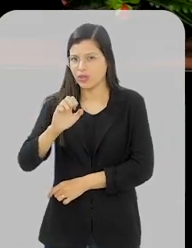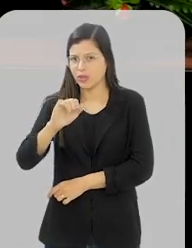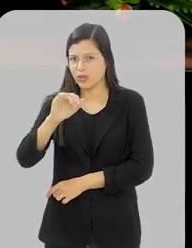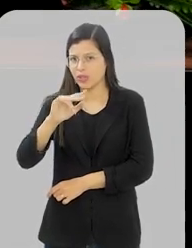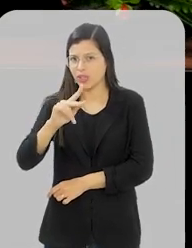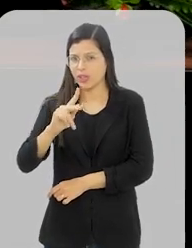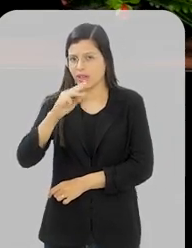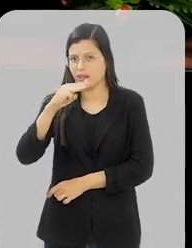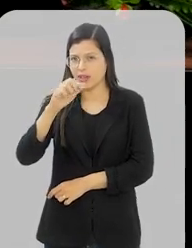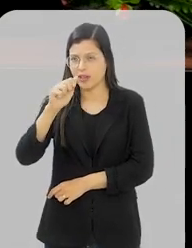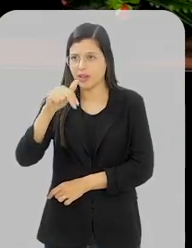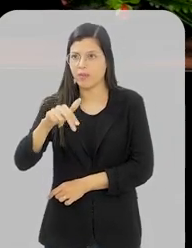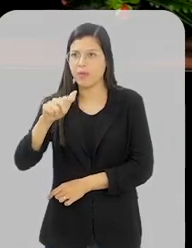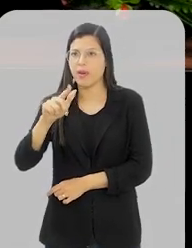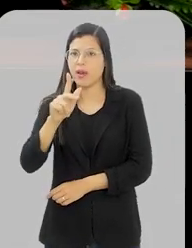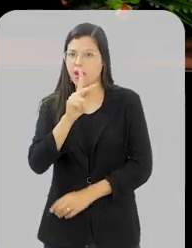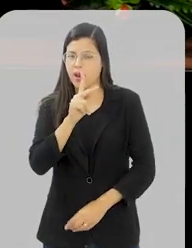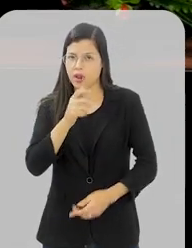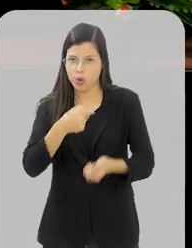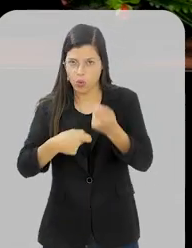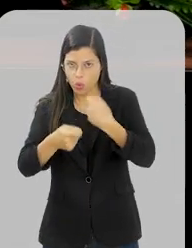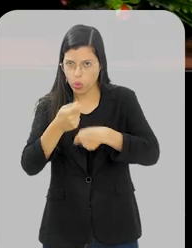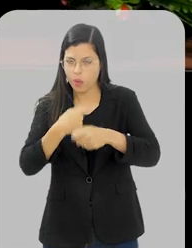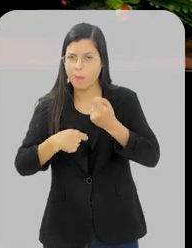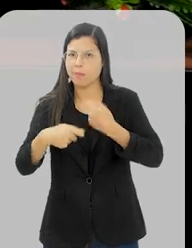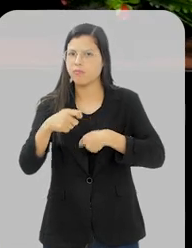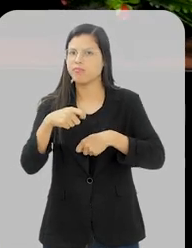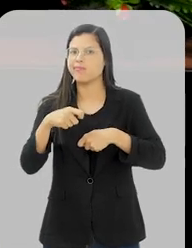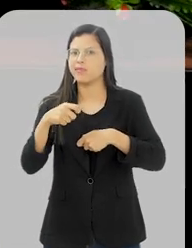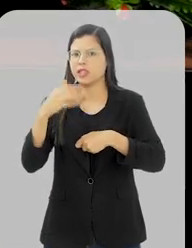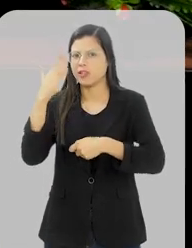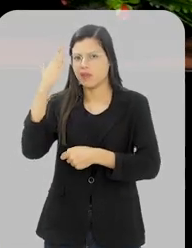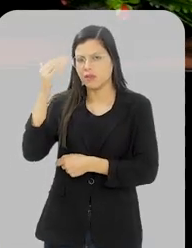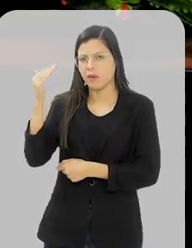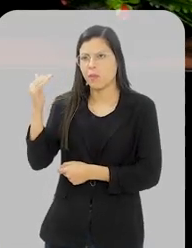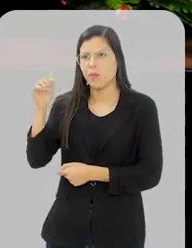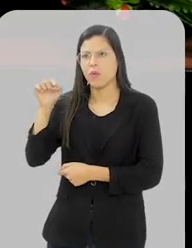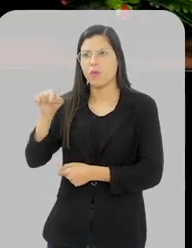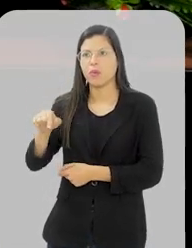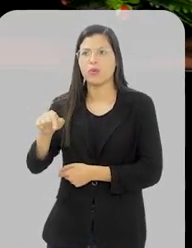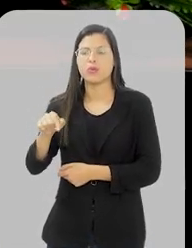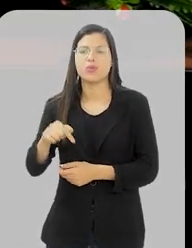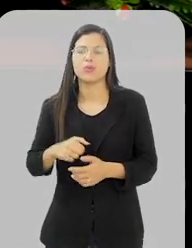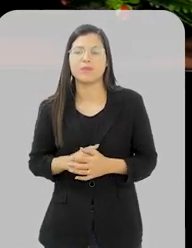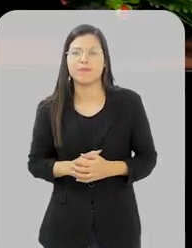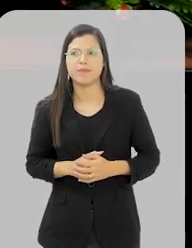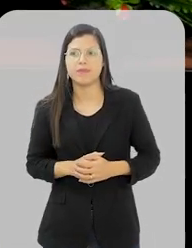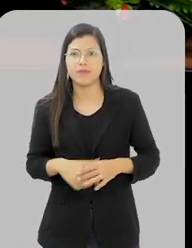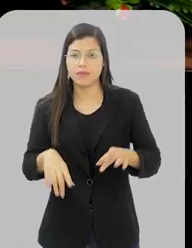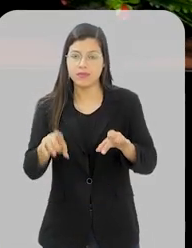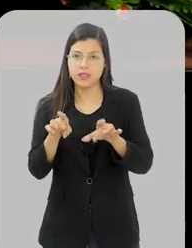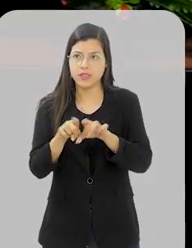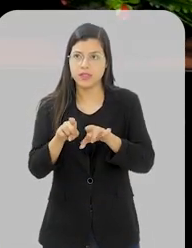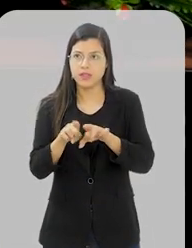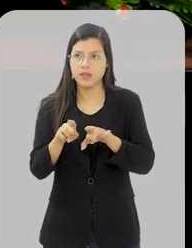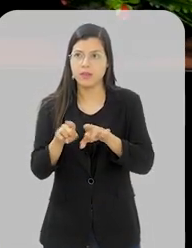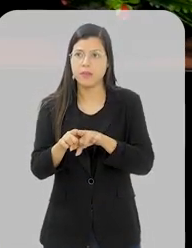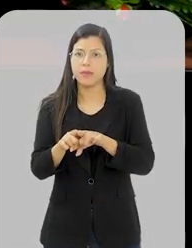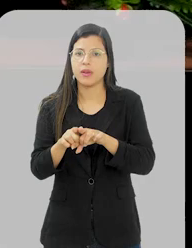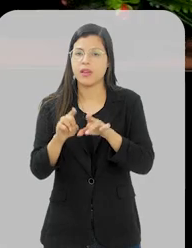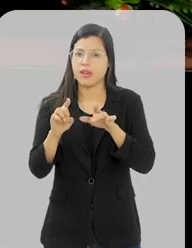mãe que é professor em prin economista bastante conceituado ouvido até por muitos aqui no Brasil e